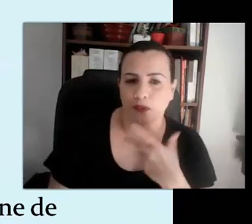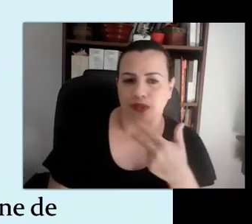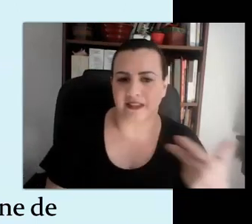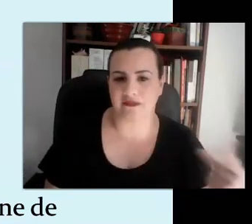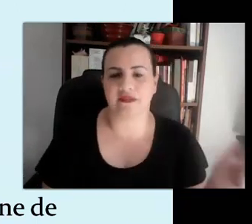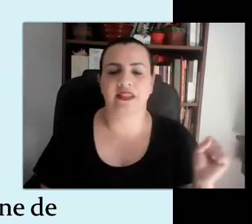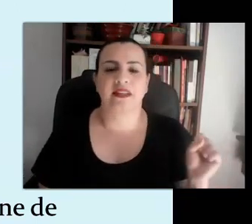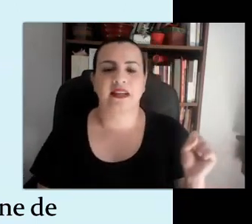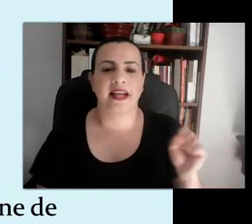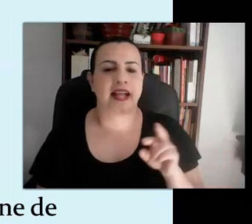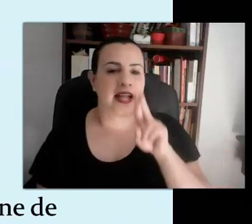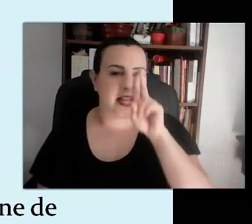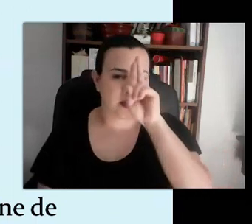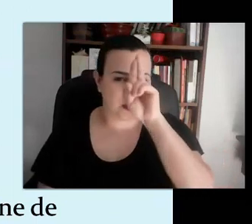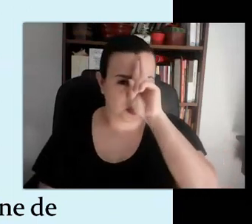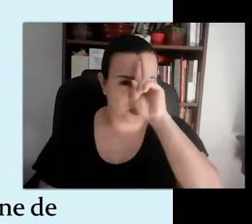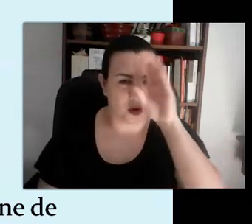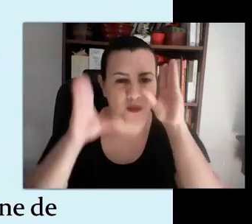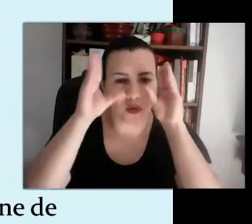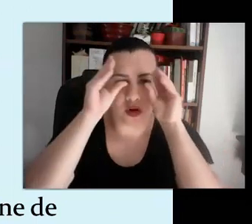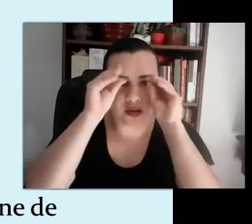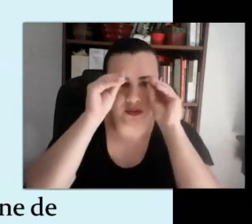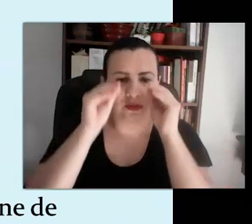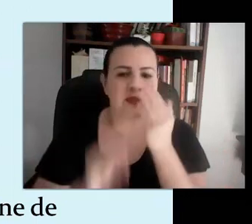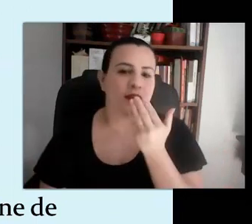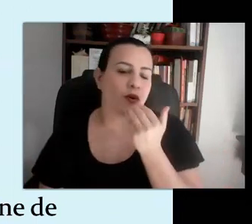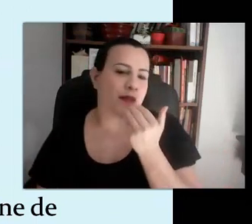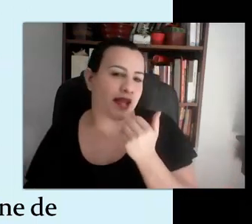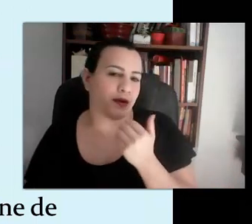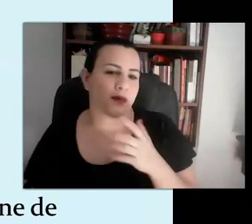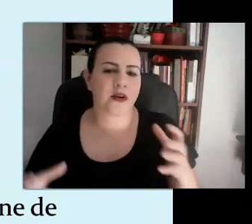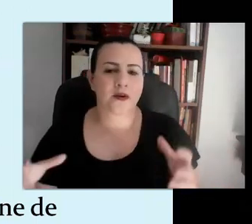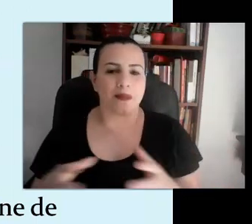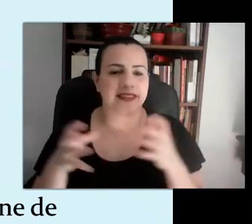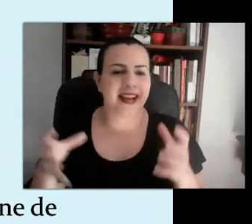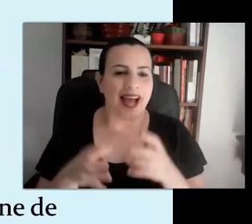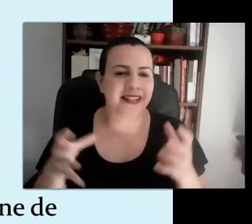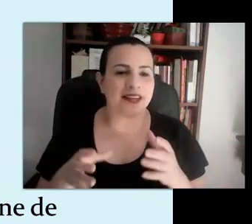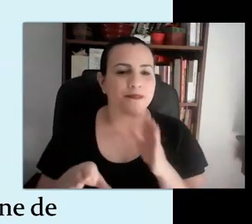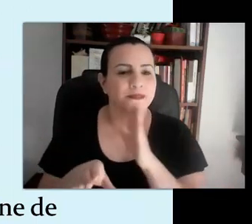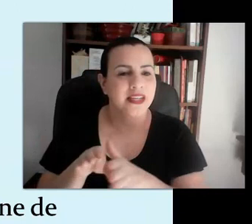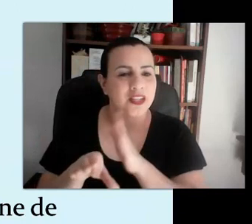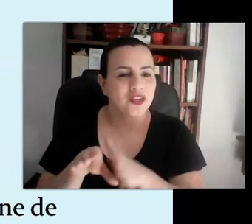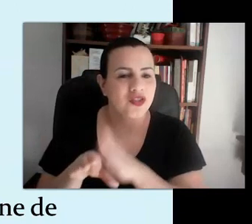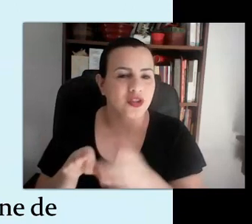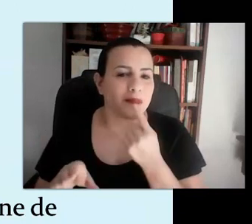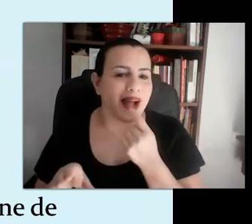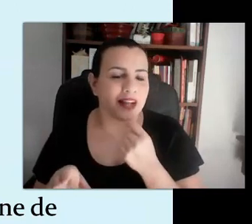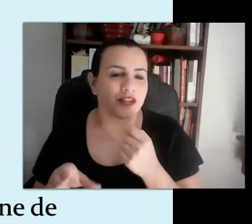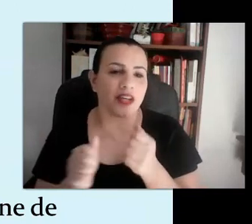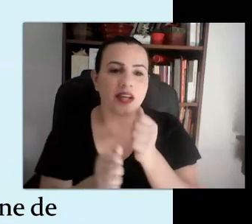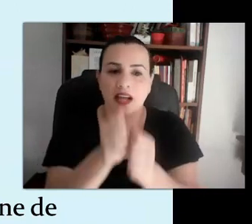uma fruta. No almoço, você comeu uma salada